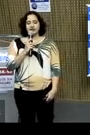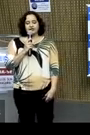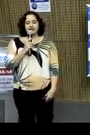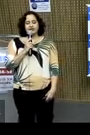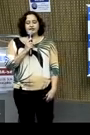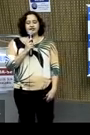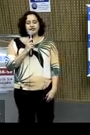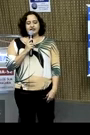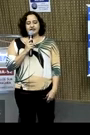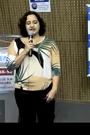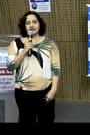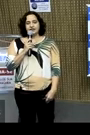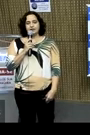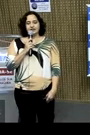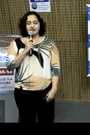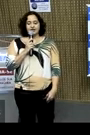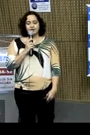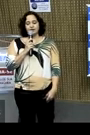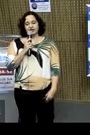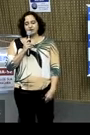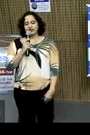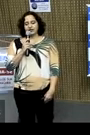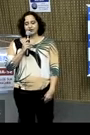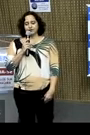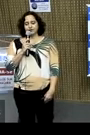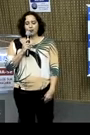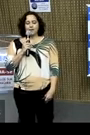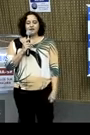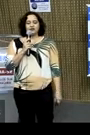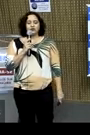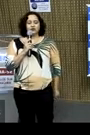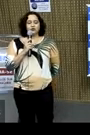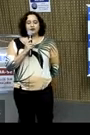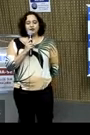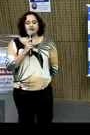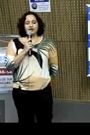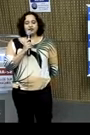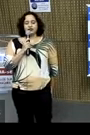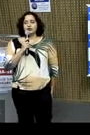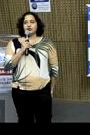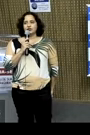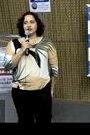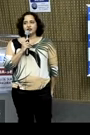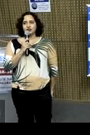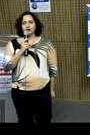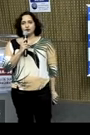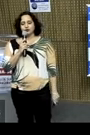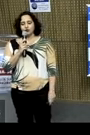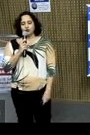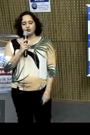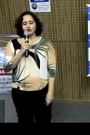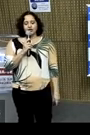pendentes 176 e abstenteísmo 3%. Nós somos uma quantidade de 2 solicitantes,